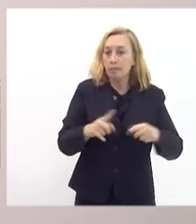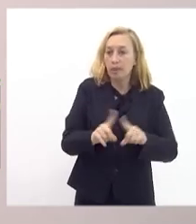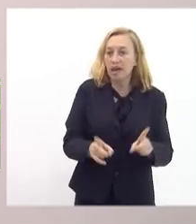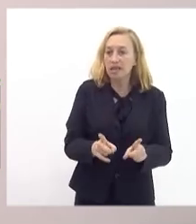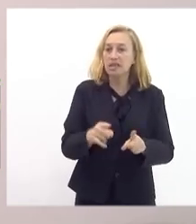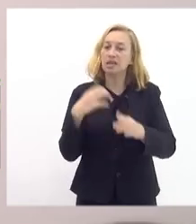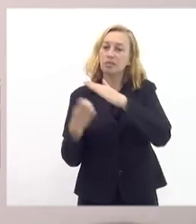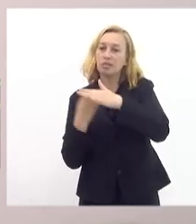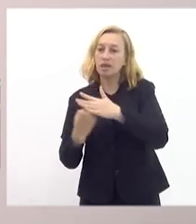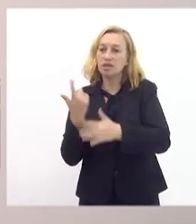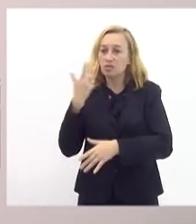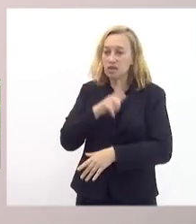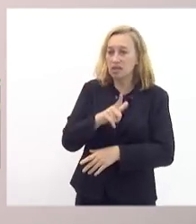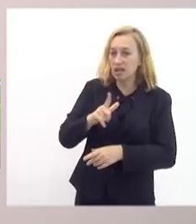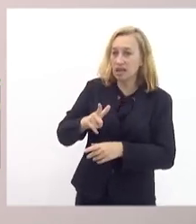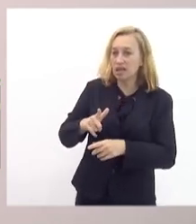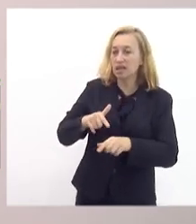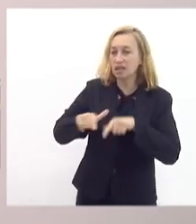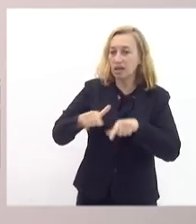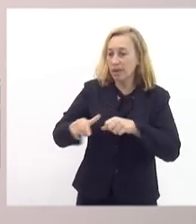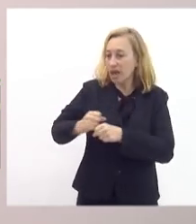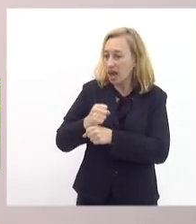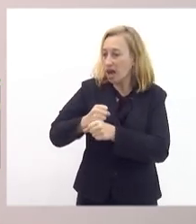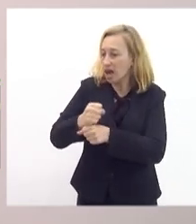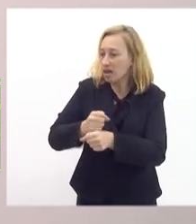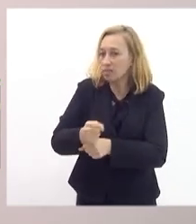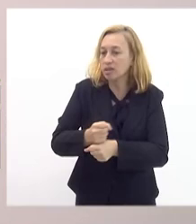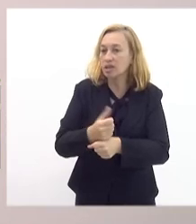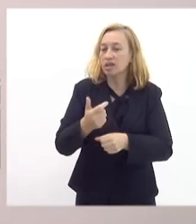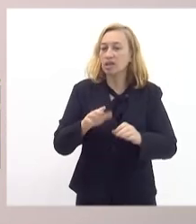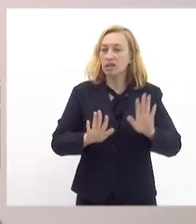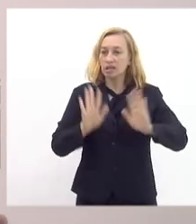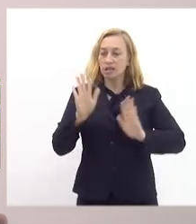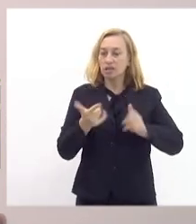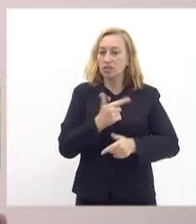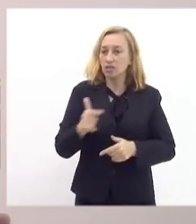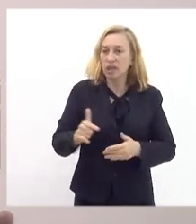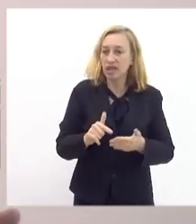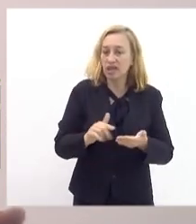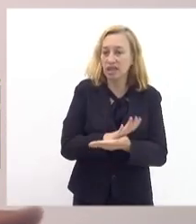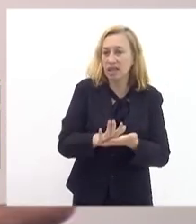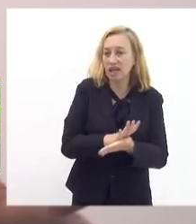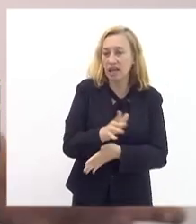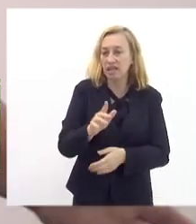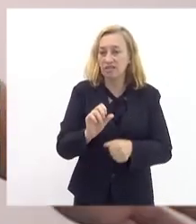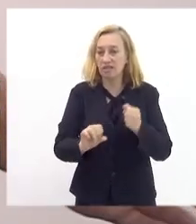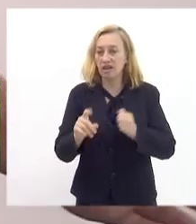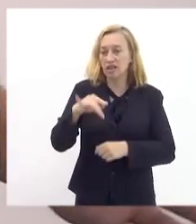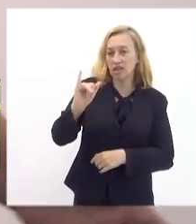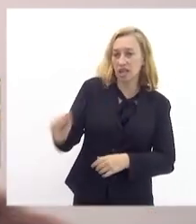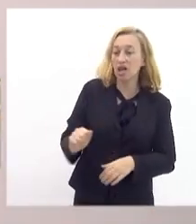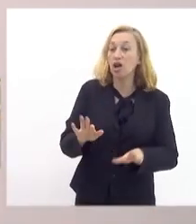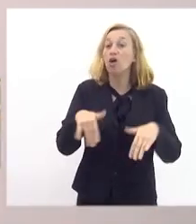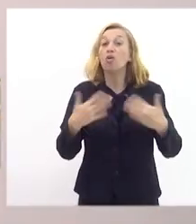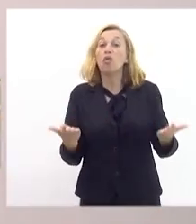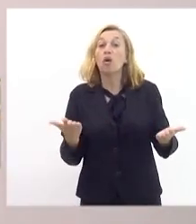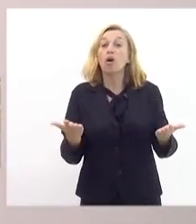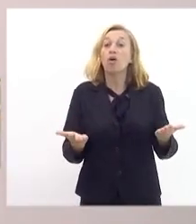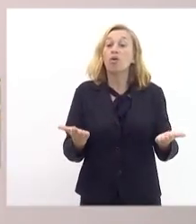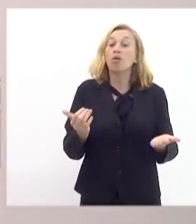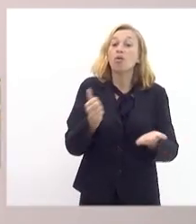trabalhar décadas sem a licença e uma ideia nada faz Qual é o critério qual é o peso